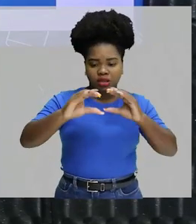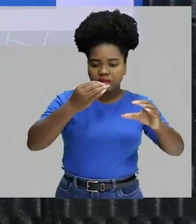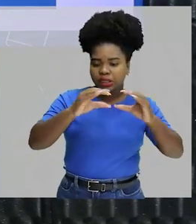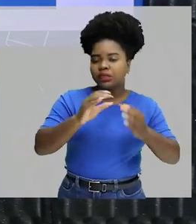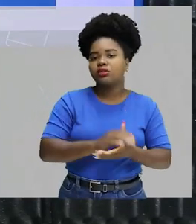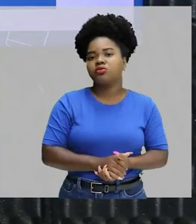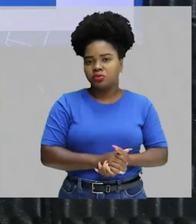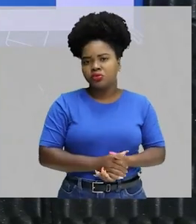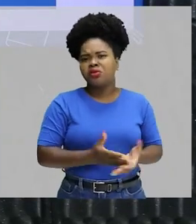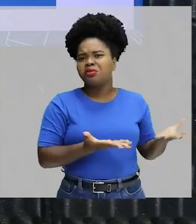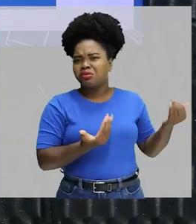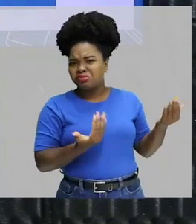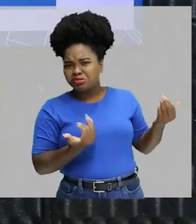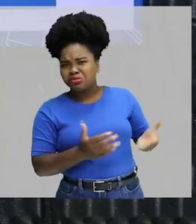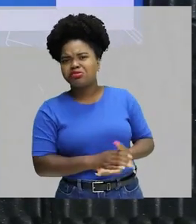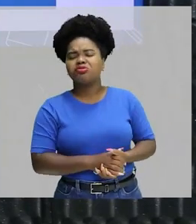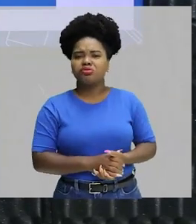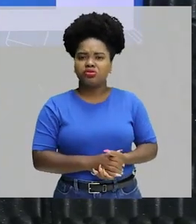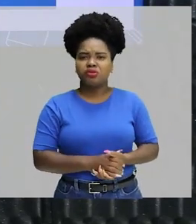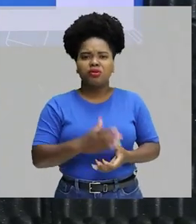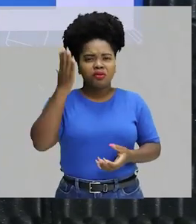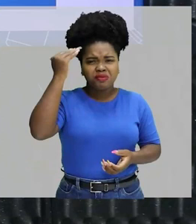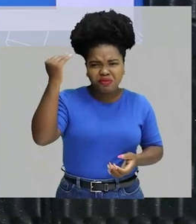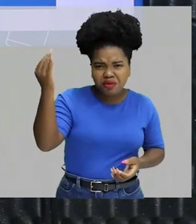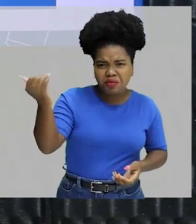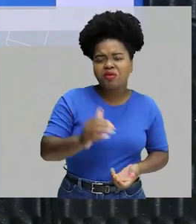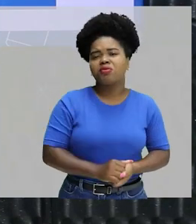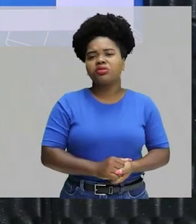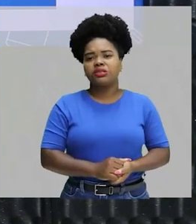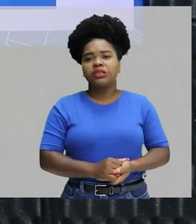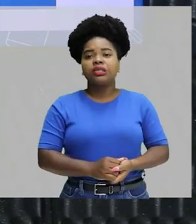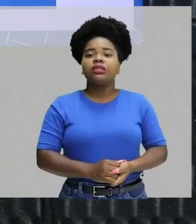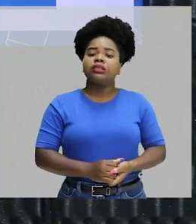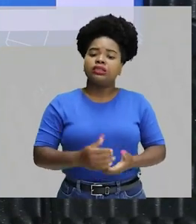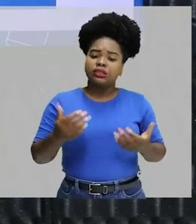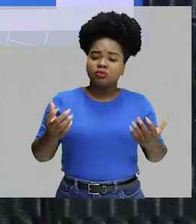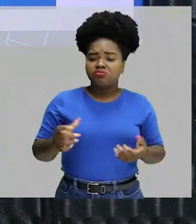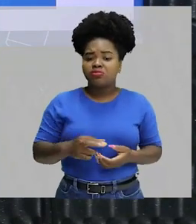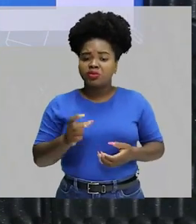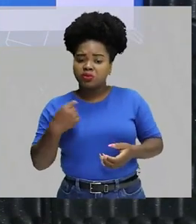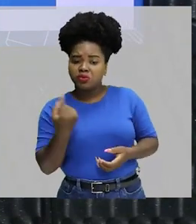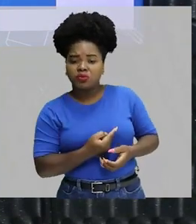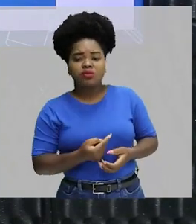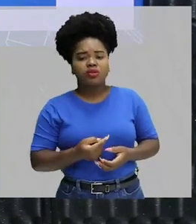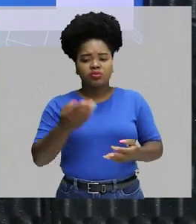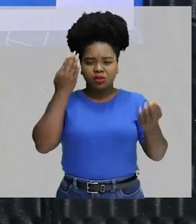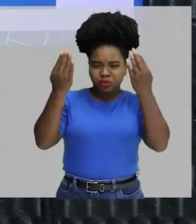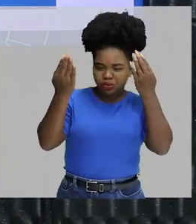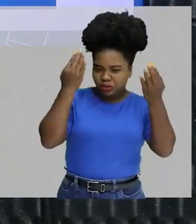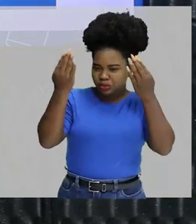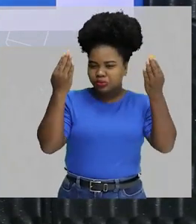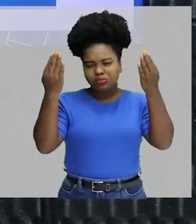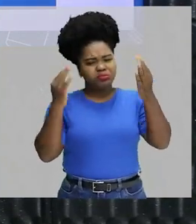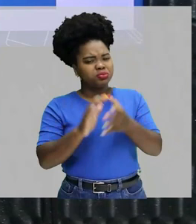todo o país então nós com o nosso psicológico meio que atordoados por quê Porque uma outra